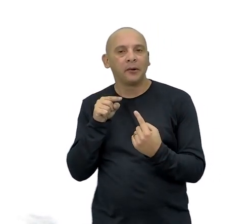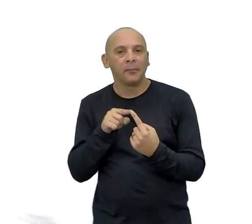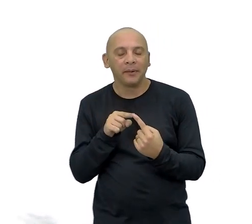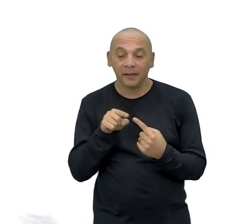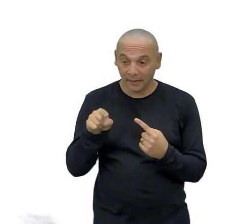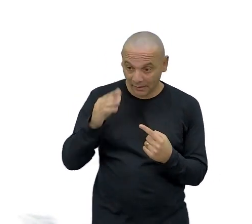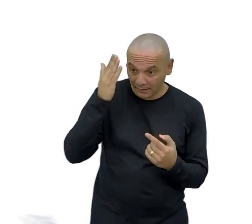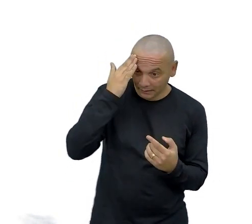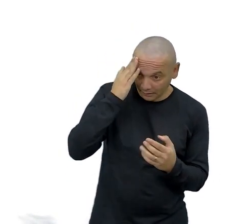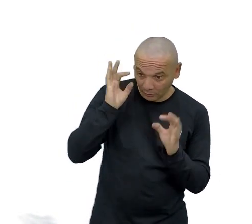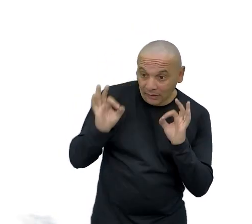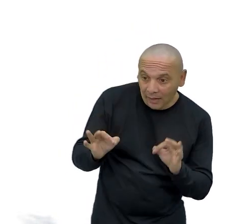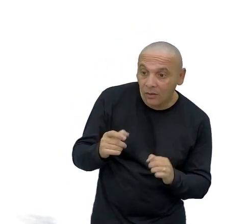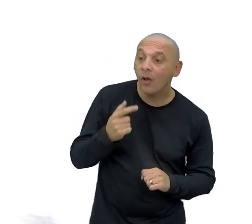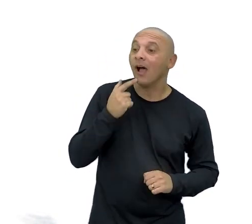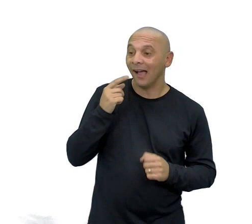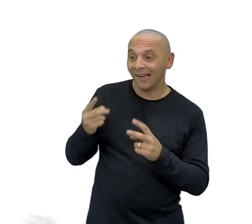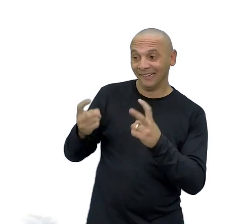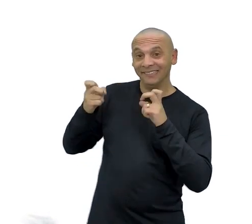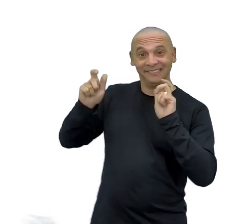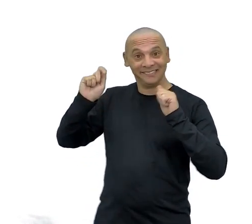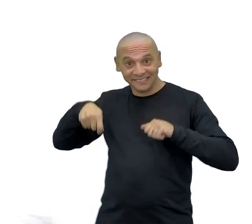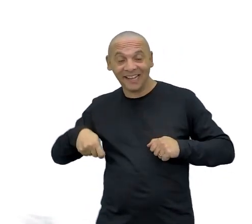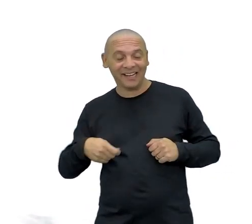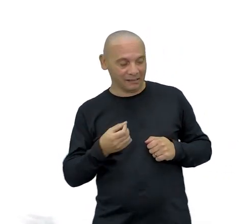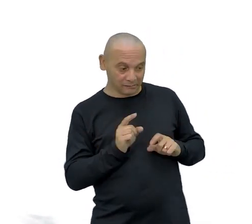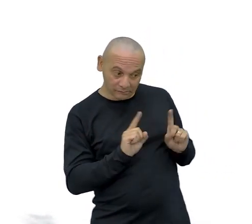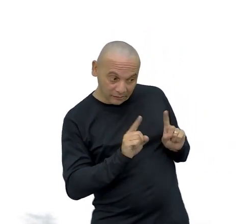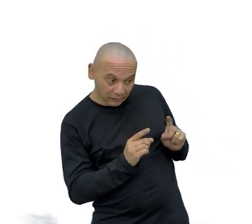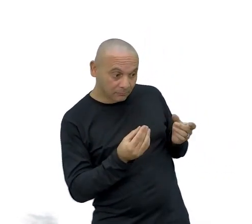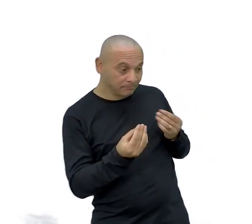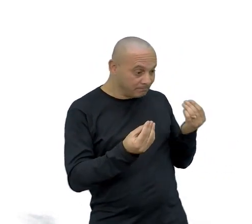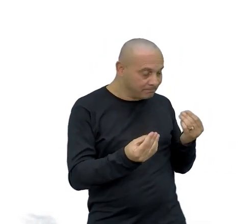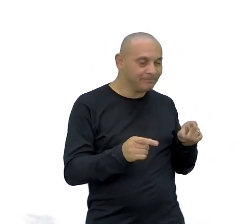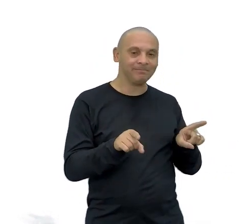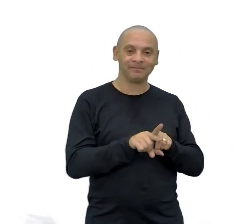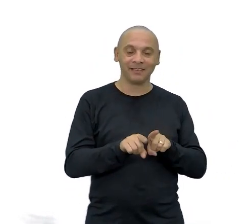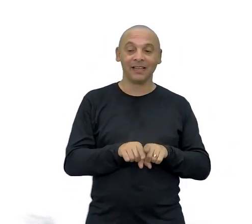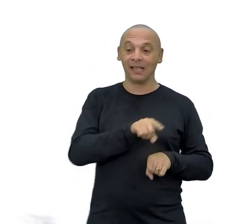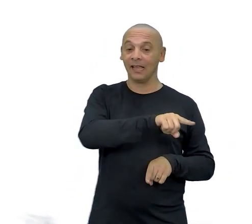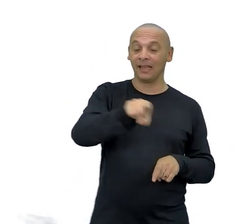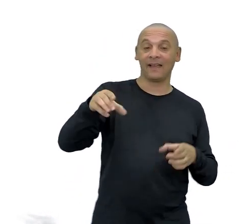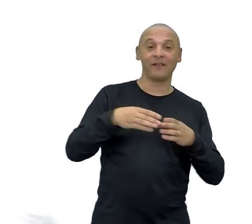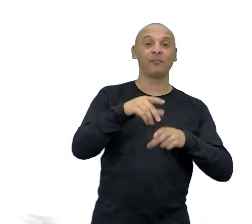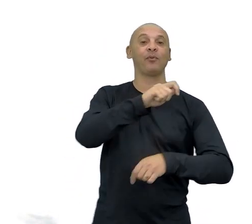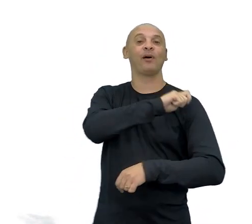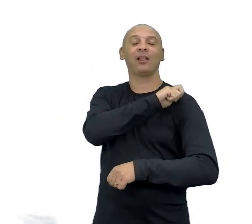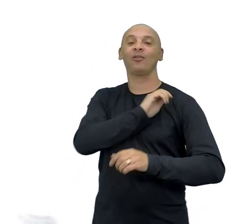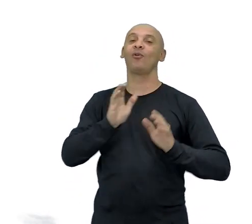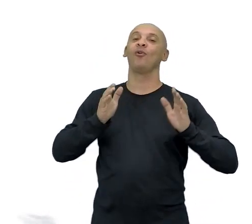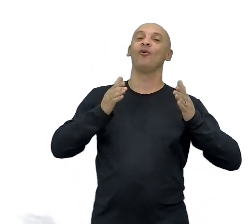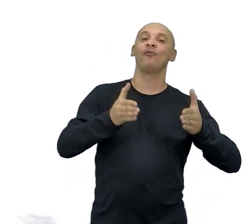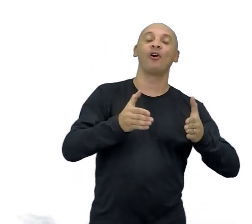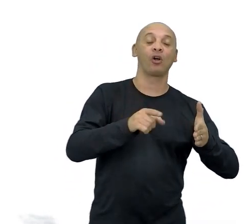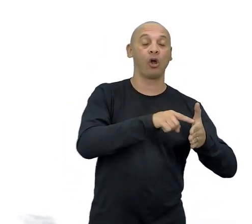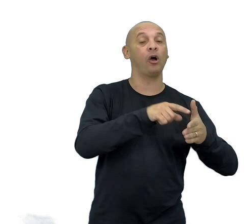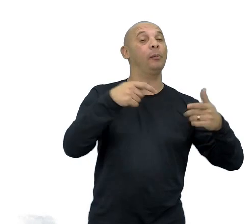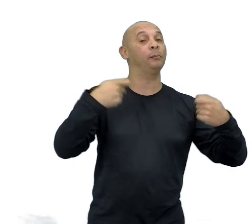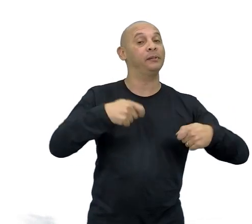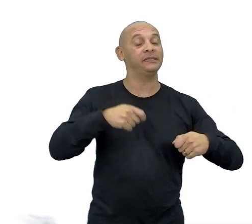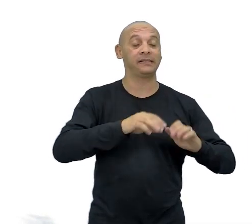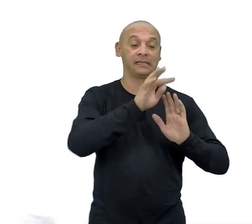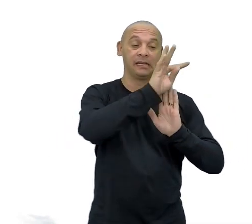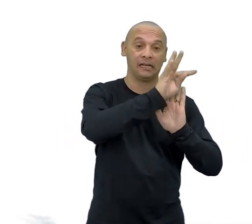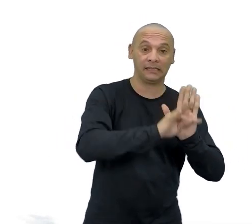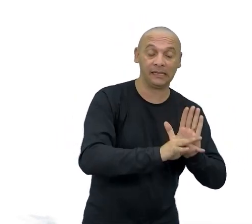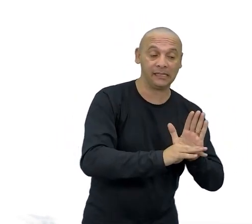boa interpretação, uma boa percepção da leitura, e para eles também começarem a focar no que é preciso. É aqui que vocês